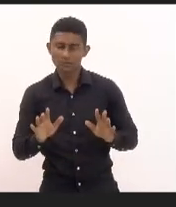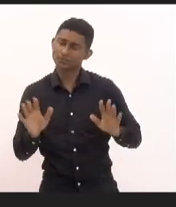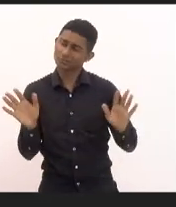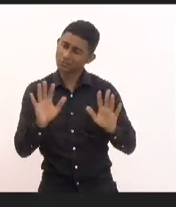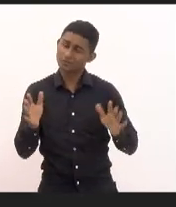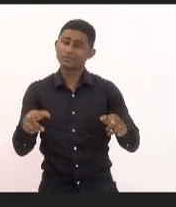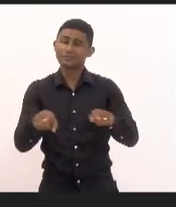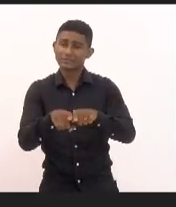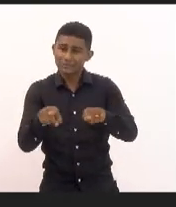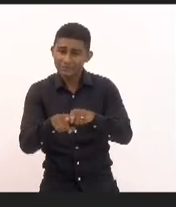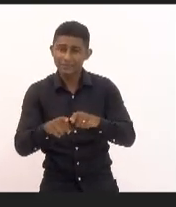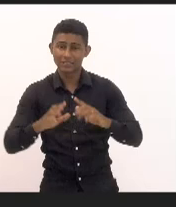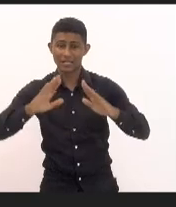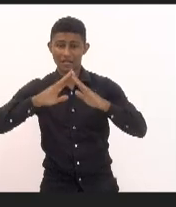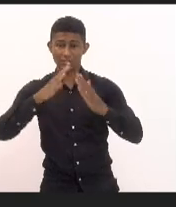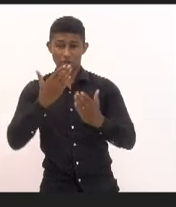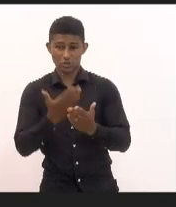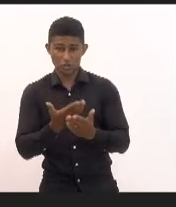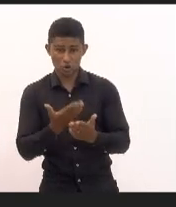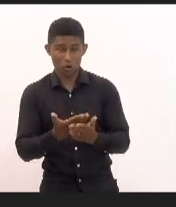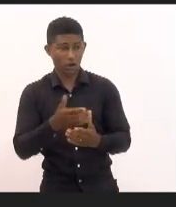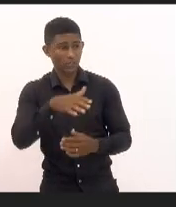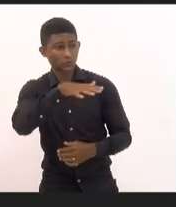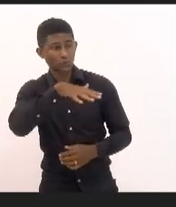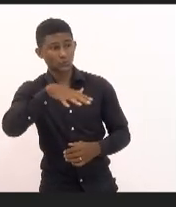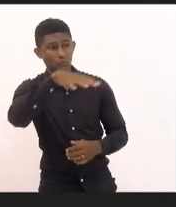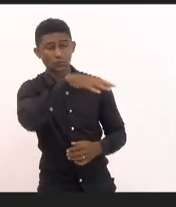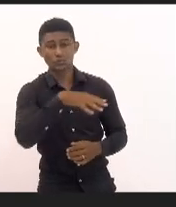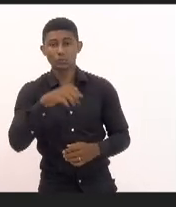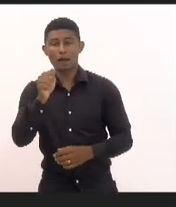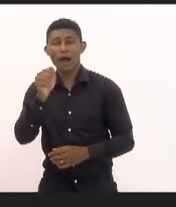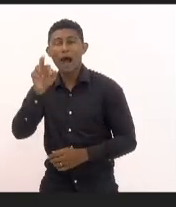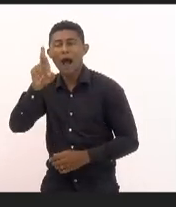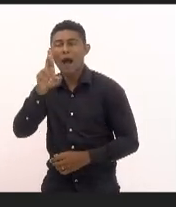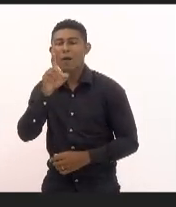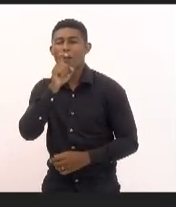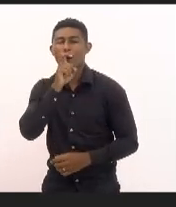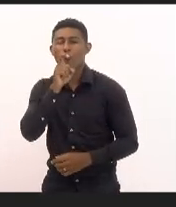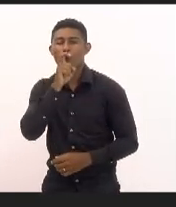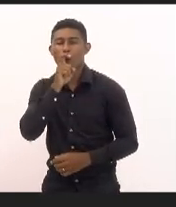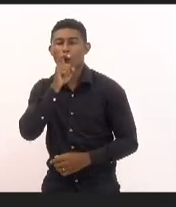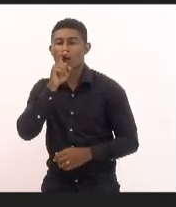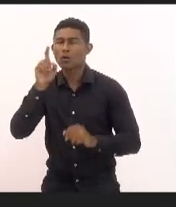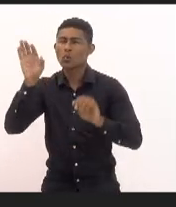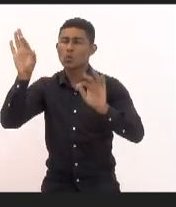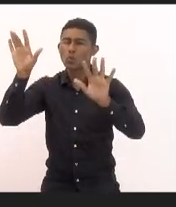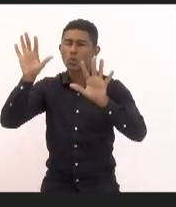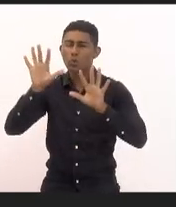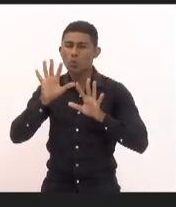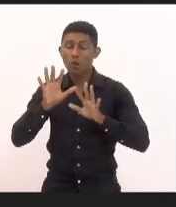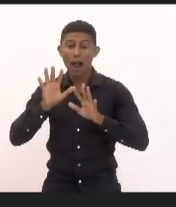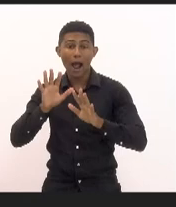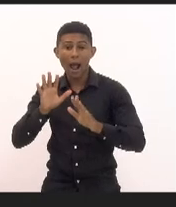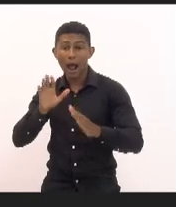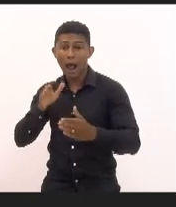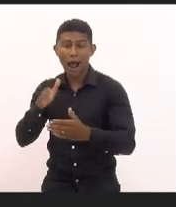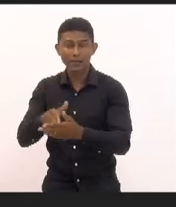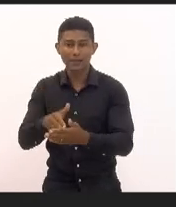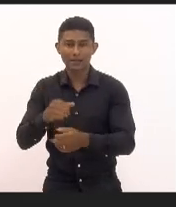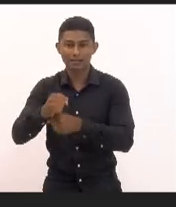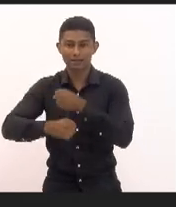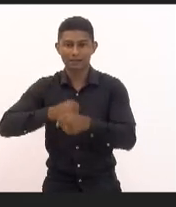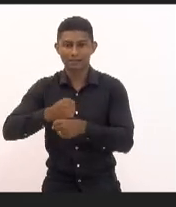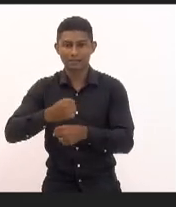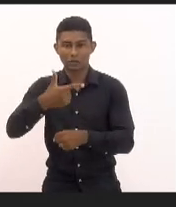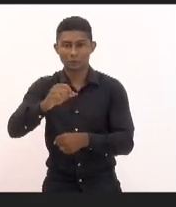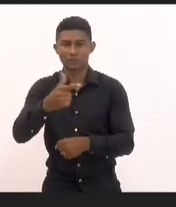climatização também de todas as unidades escolares, que até o final de 2003 vai estar concluído